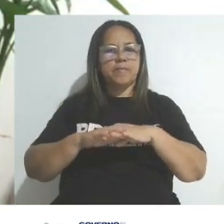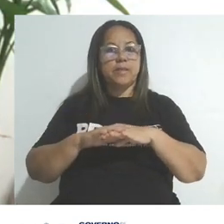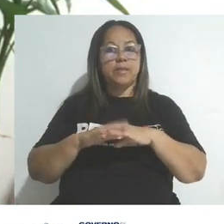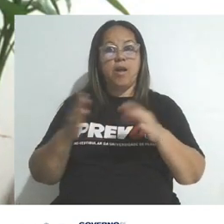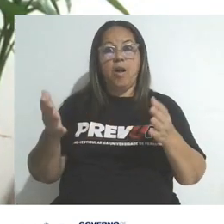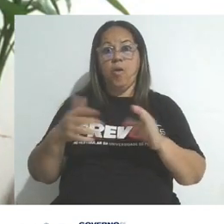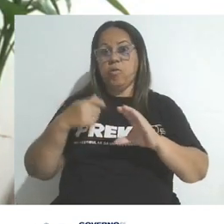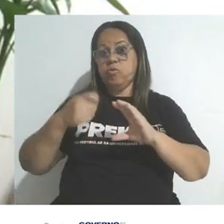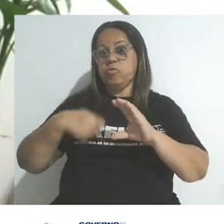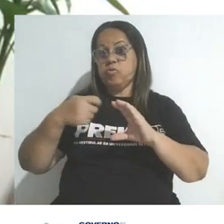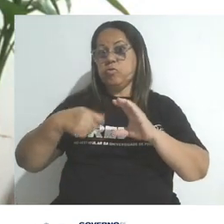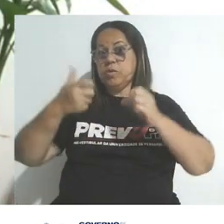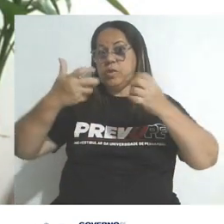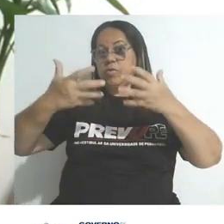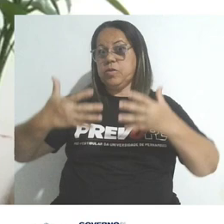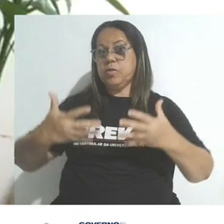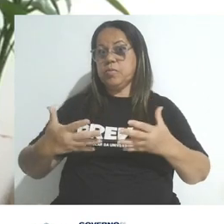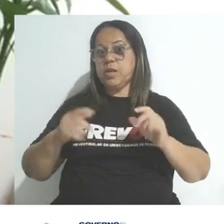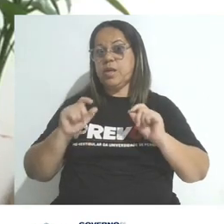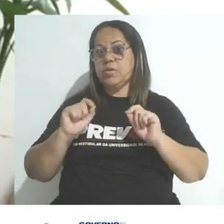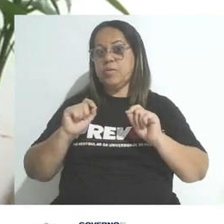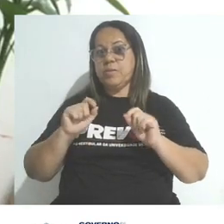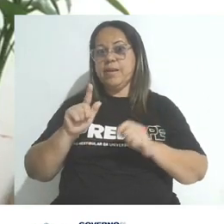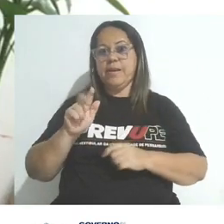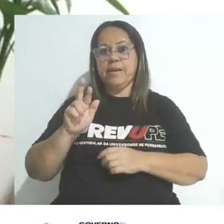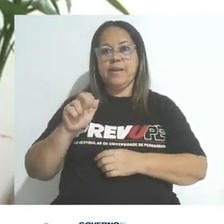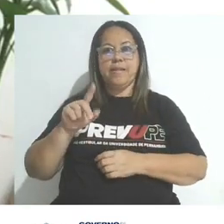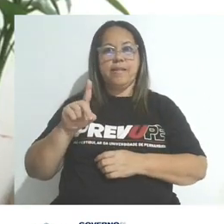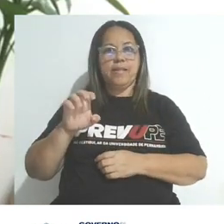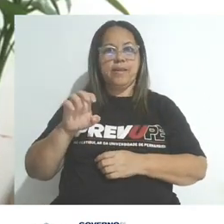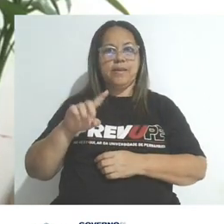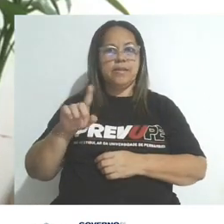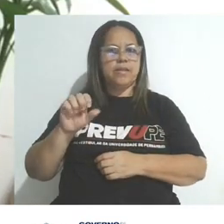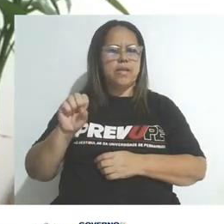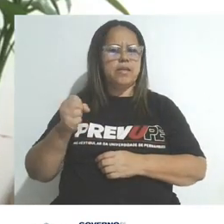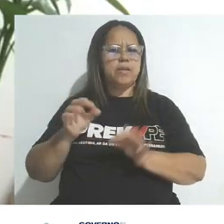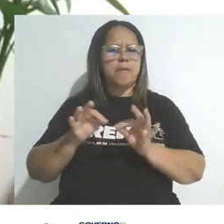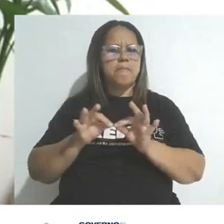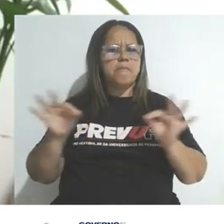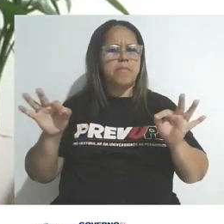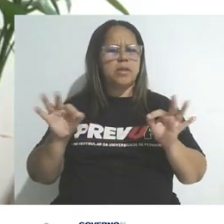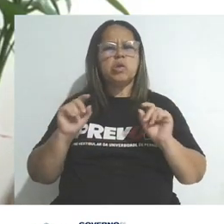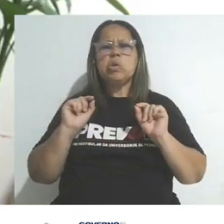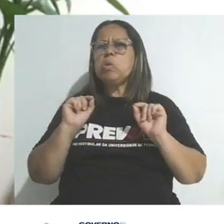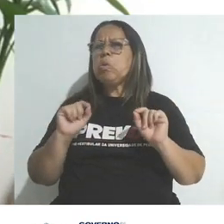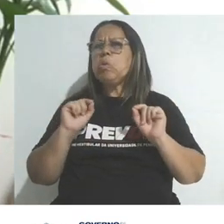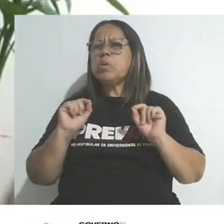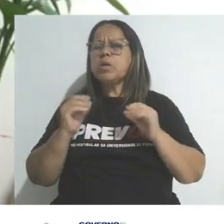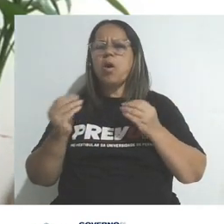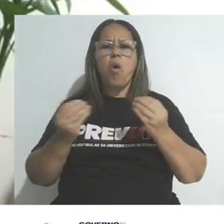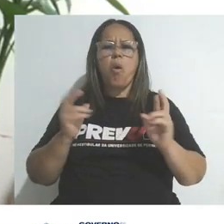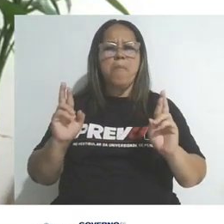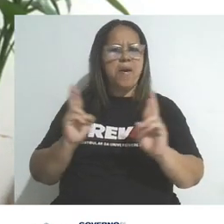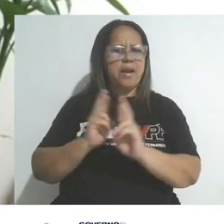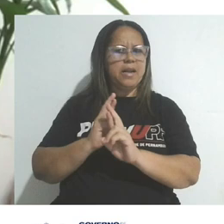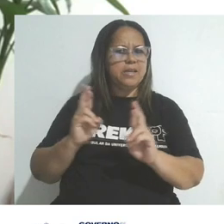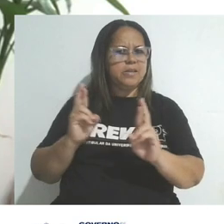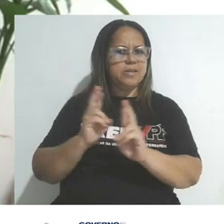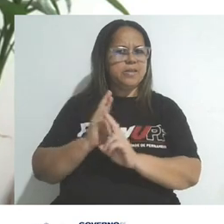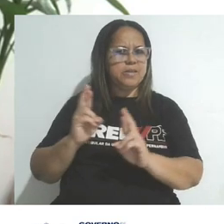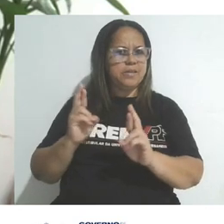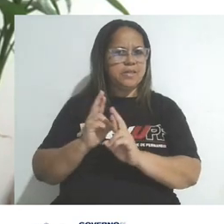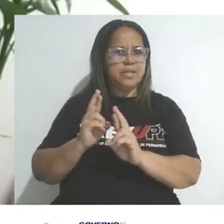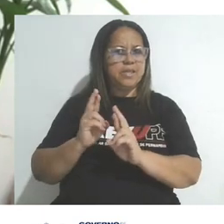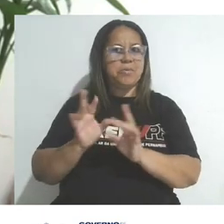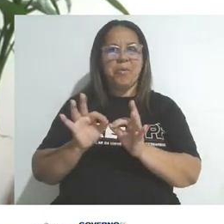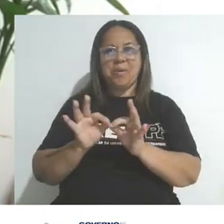vídeo de hoje a gente vai discutir sobre grandezas e medidas, né? O que são grandezas e como relacioná-las com as suas